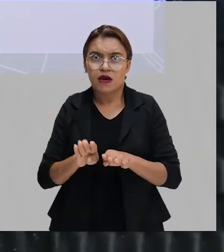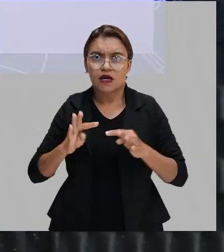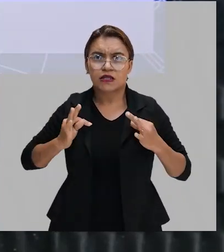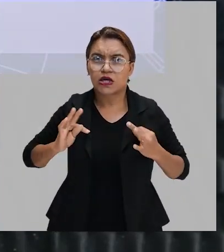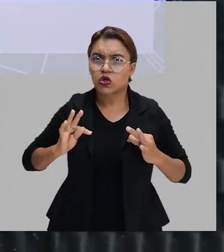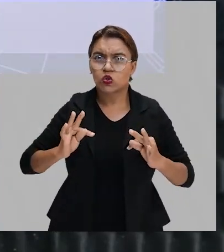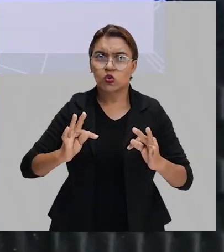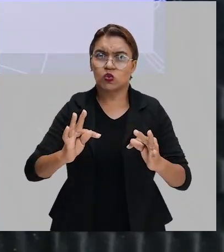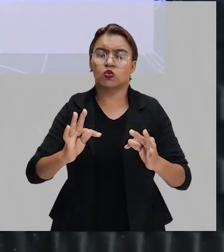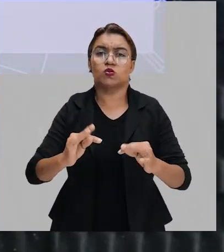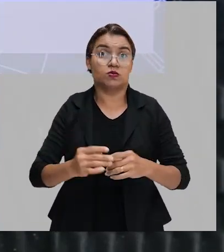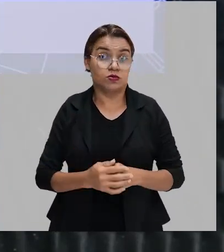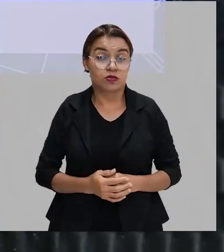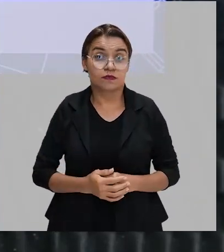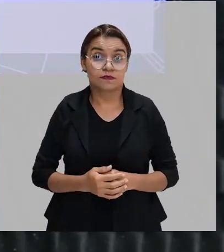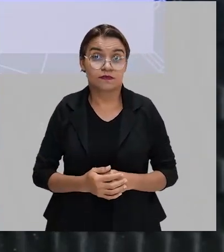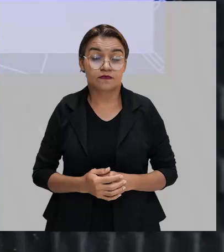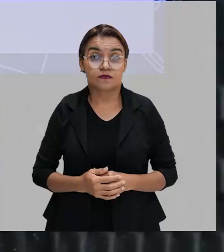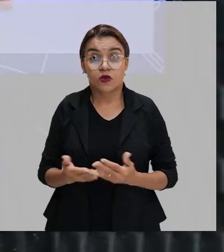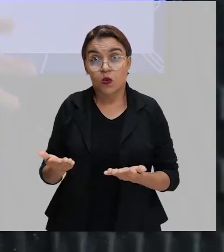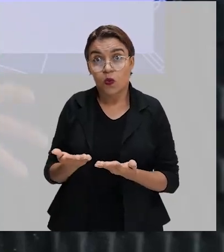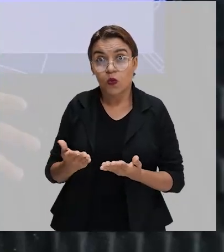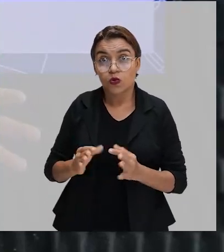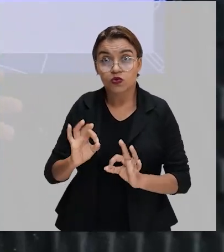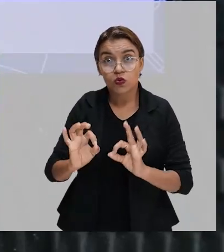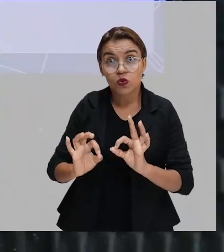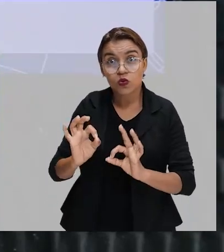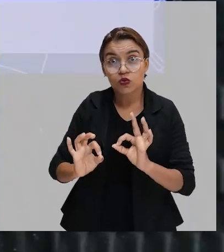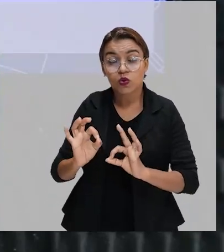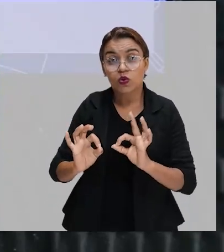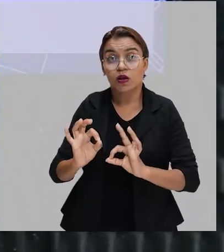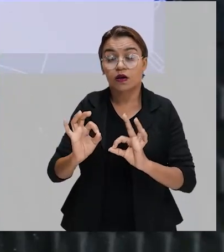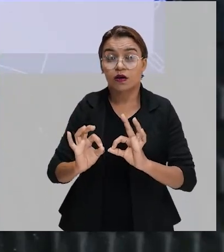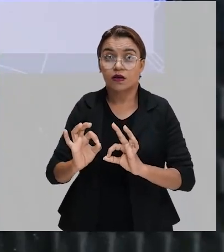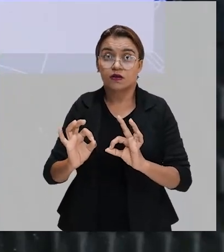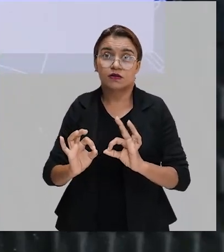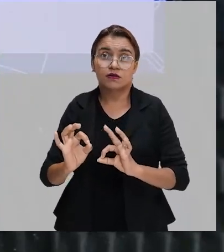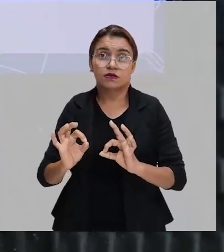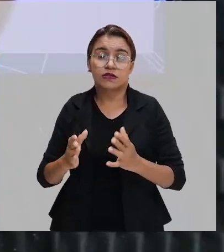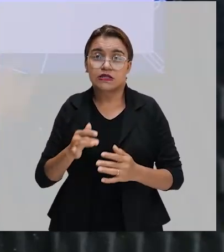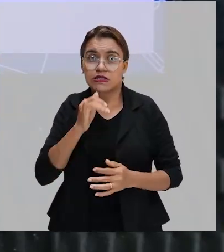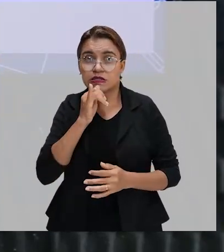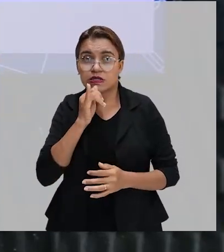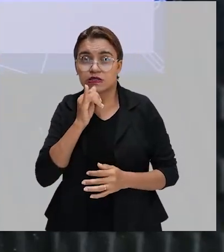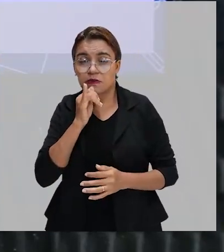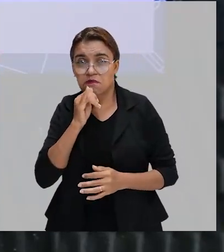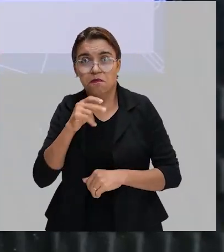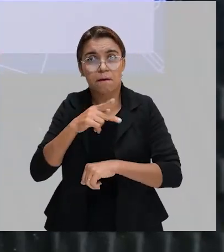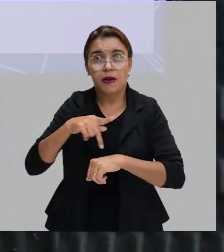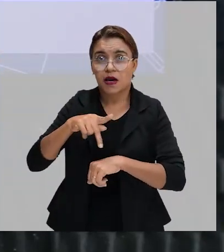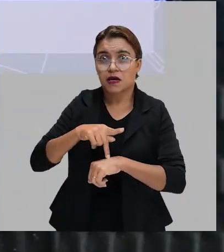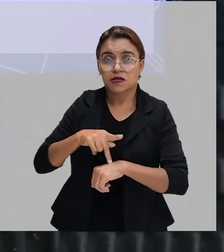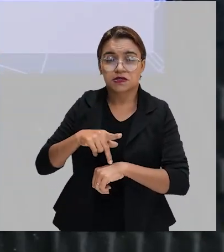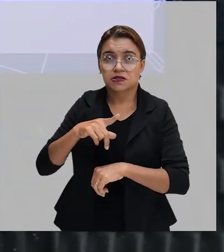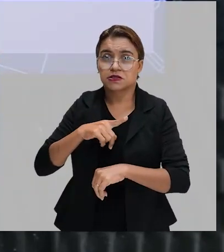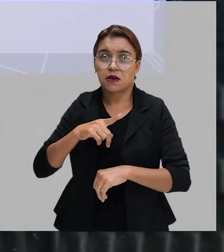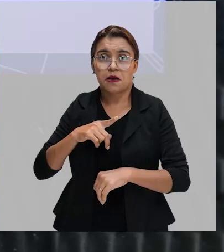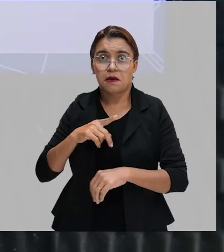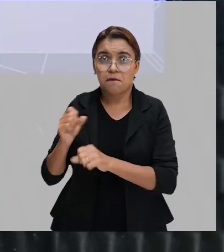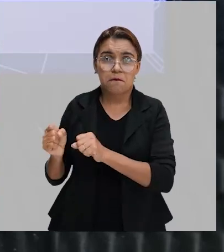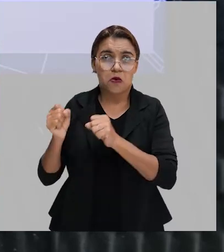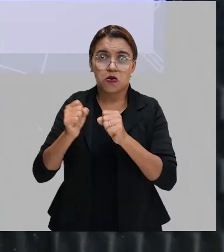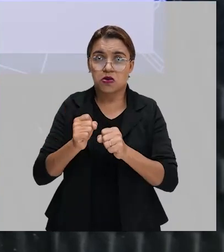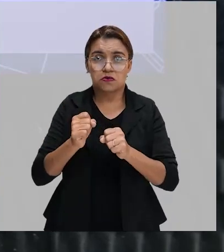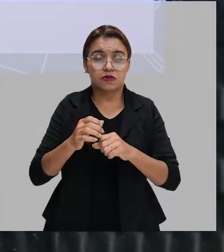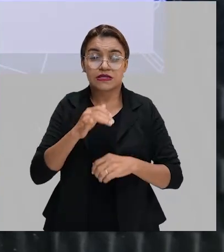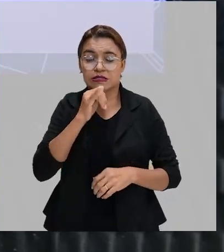muitas das vezes, na atualidade ela é controlada, na atualidade, por o poderio bélico que determinado país tem.